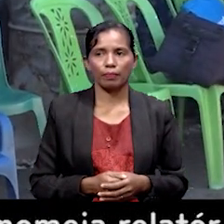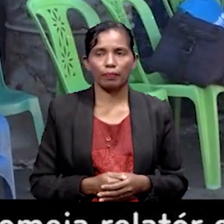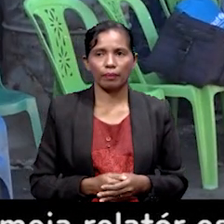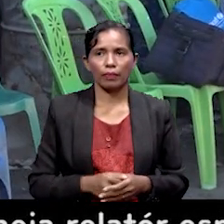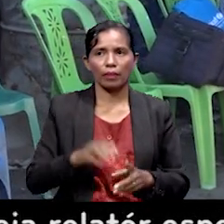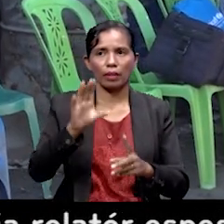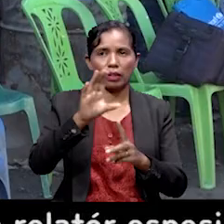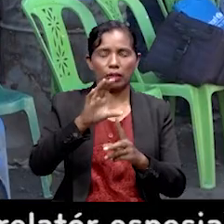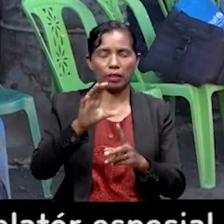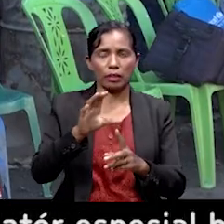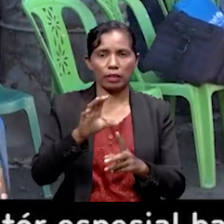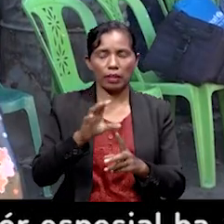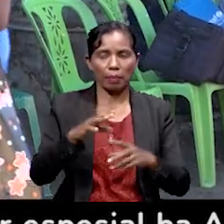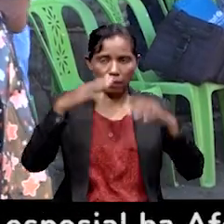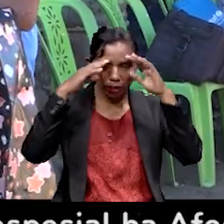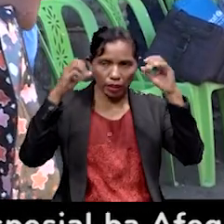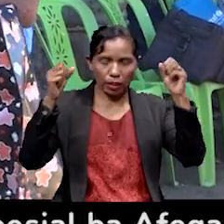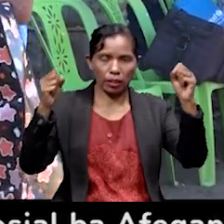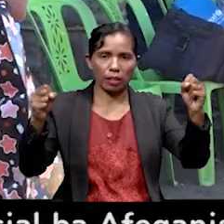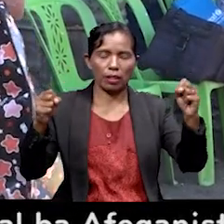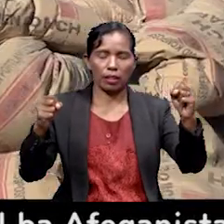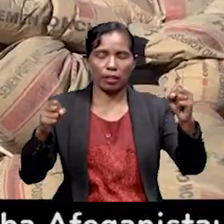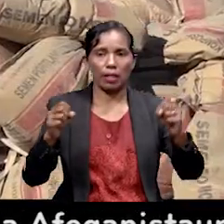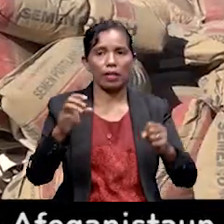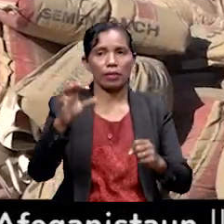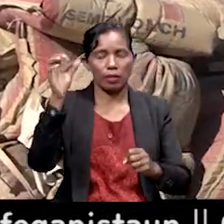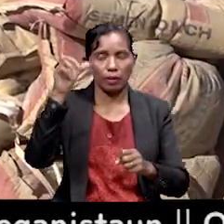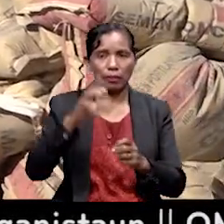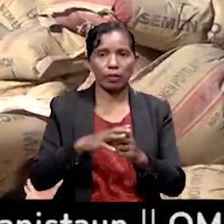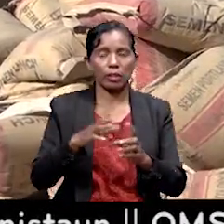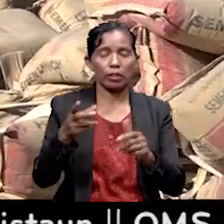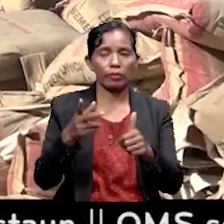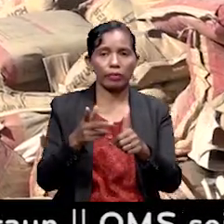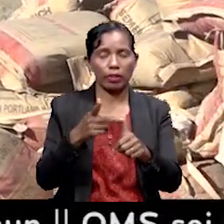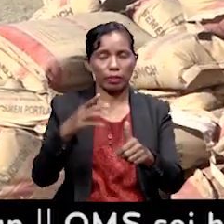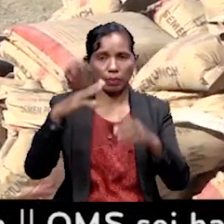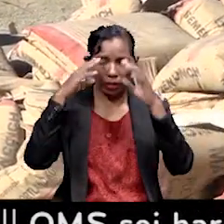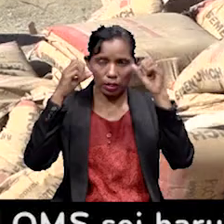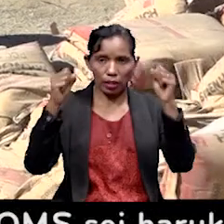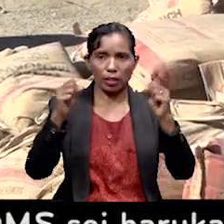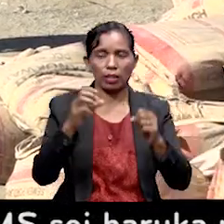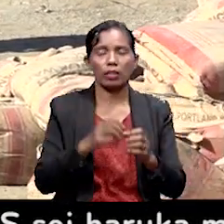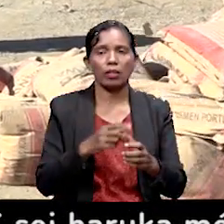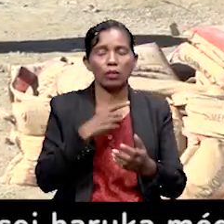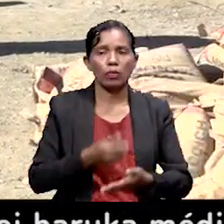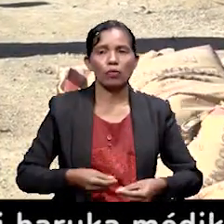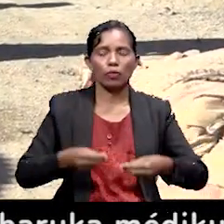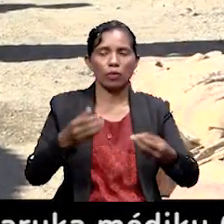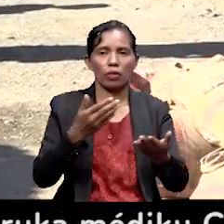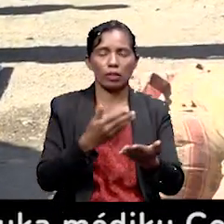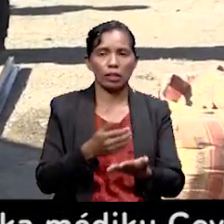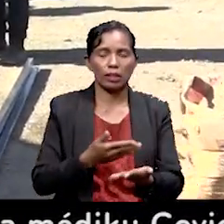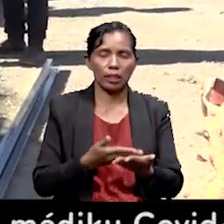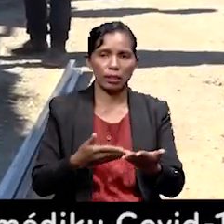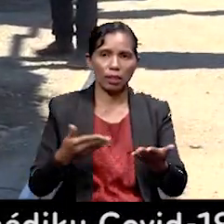Chefe Casa Civil, Presidente da República Francisco Maria Vasconcelho, segunda semana ne, entrega apoio humanitário para